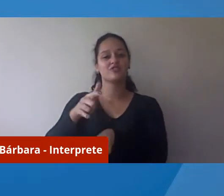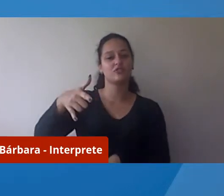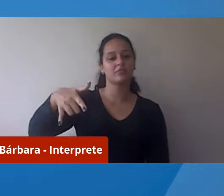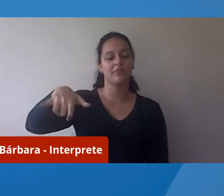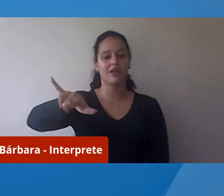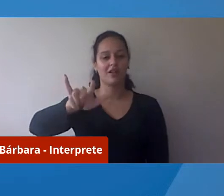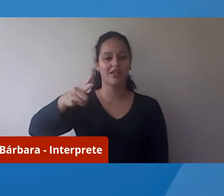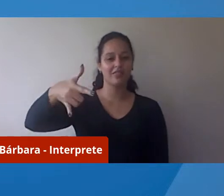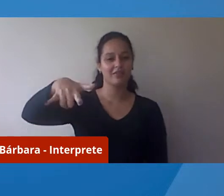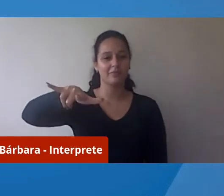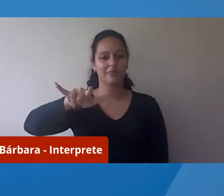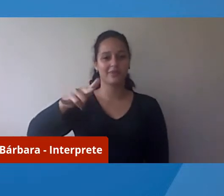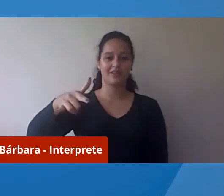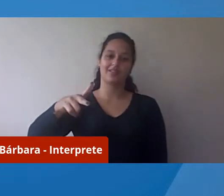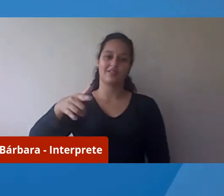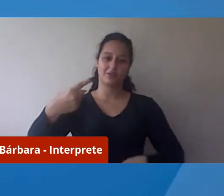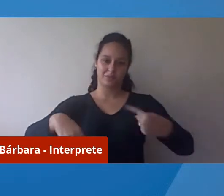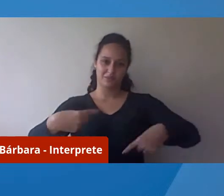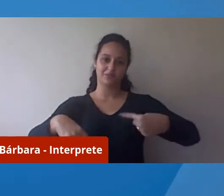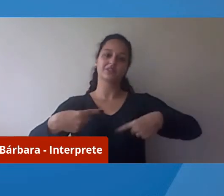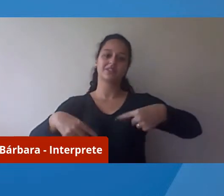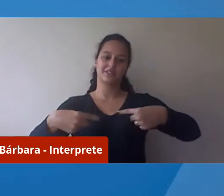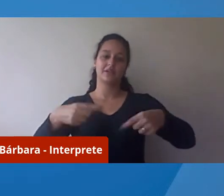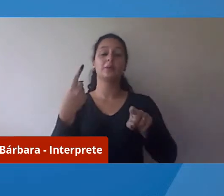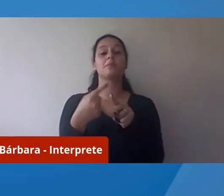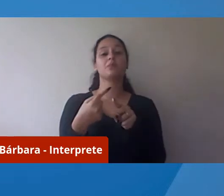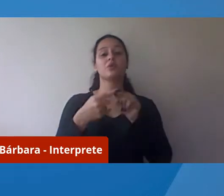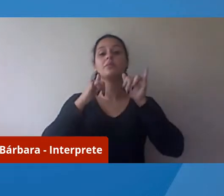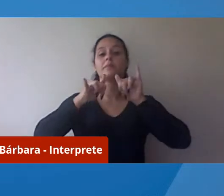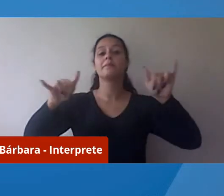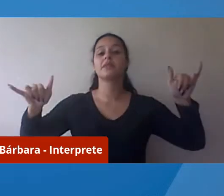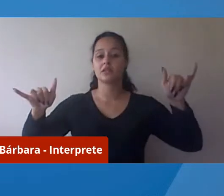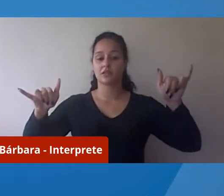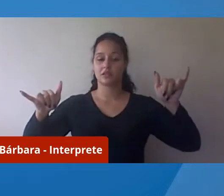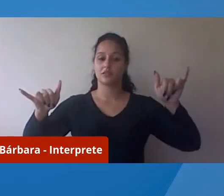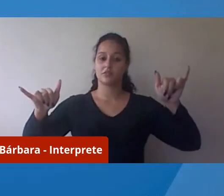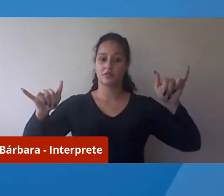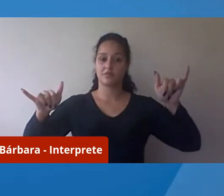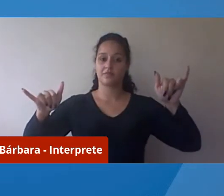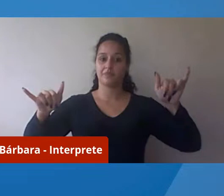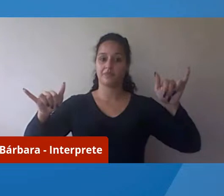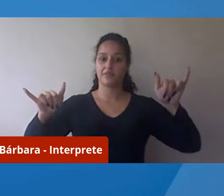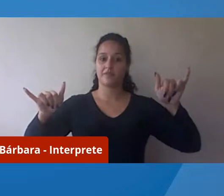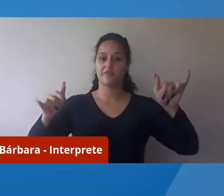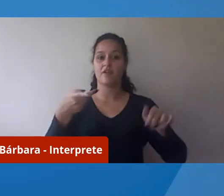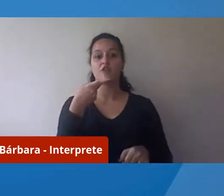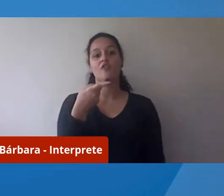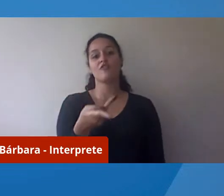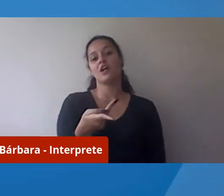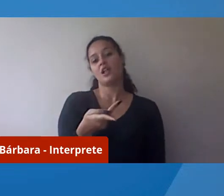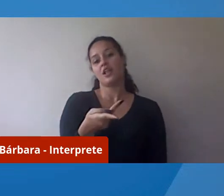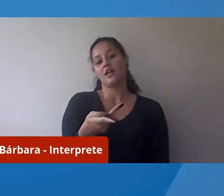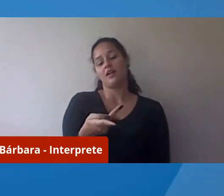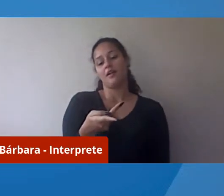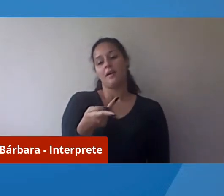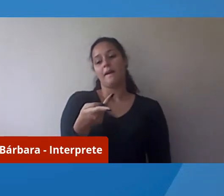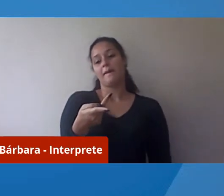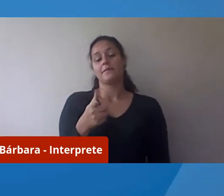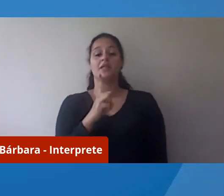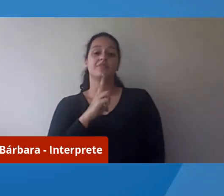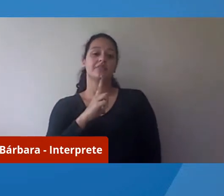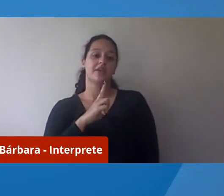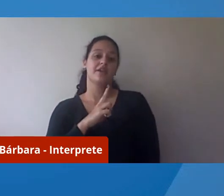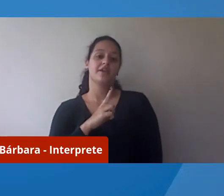política. Porque essa mídia e esses politólogos falam o populismo, existe o populismo